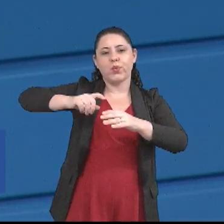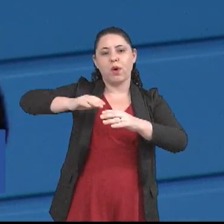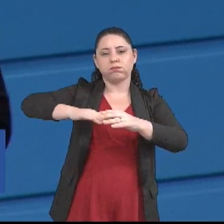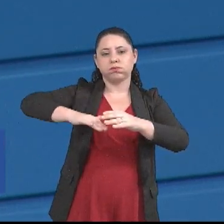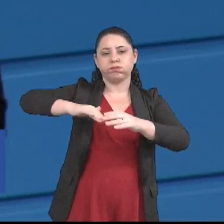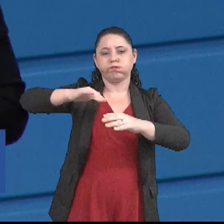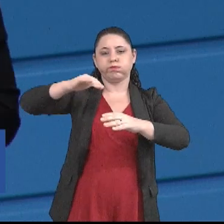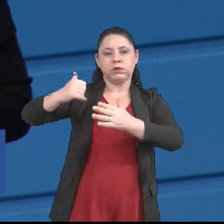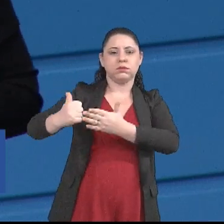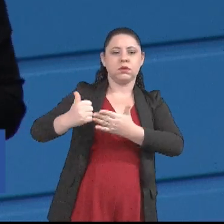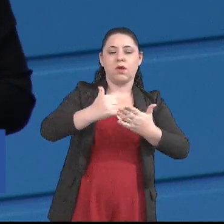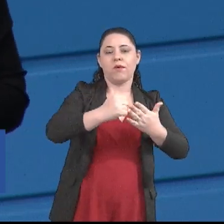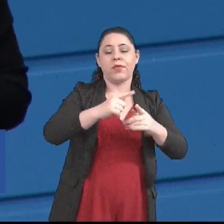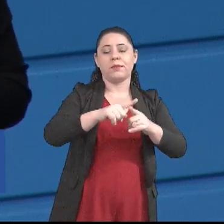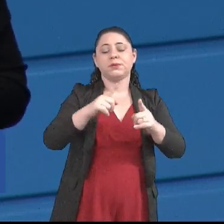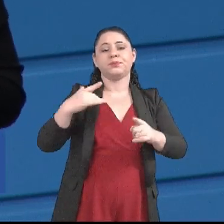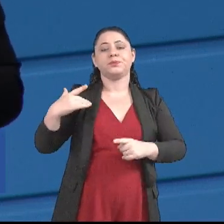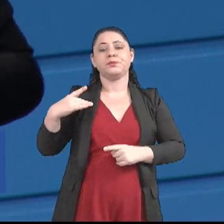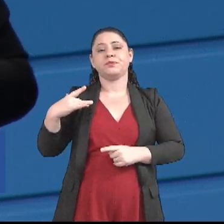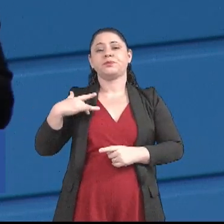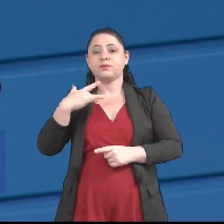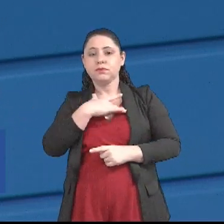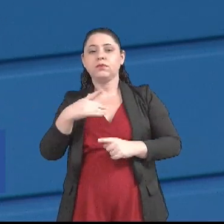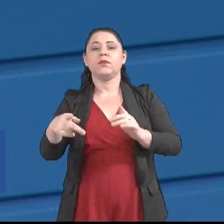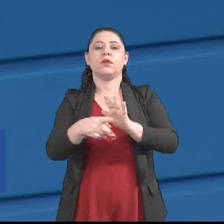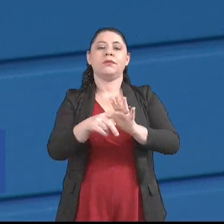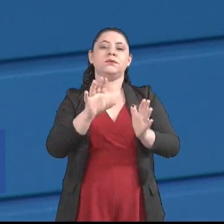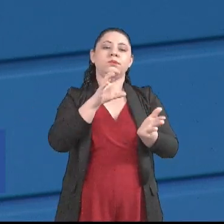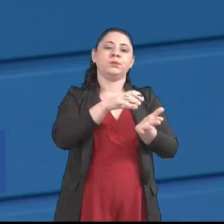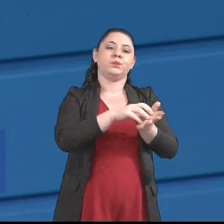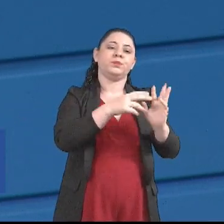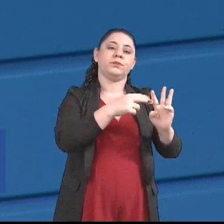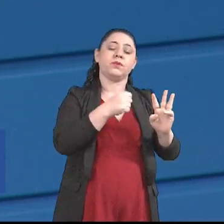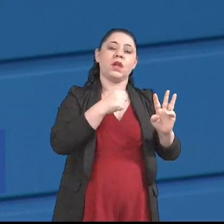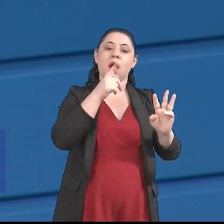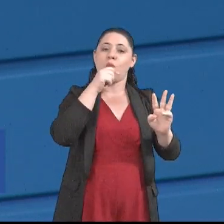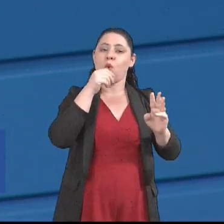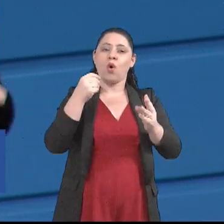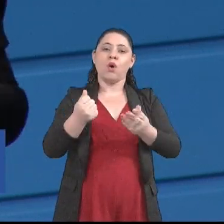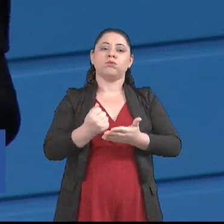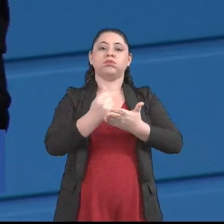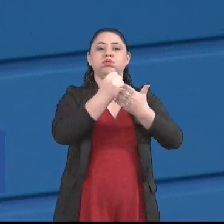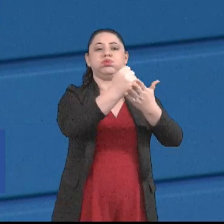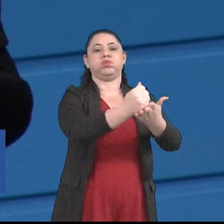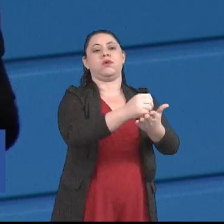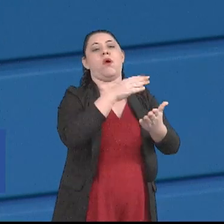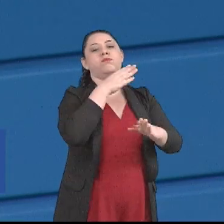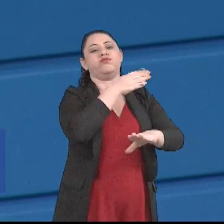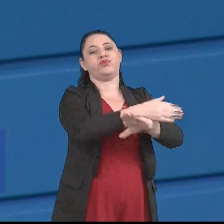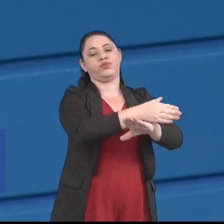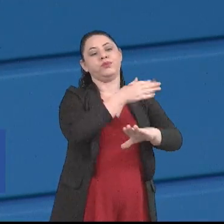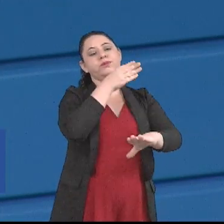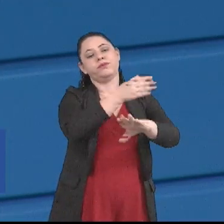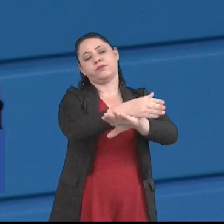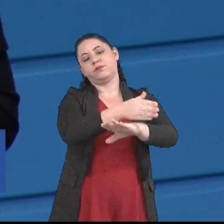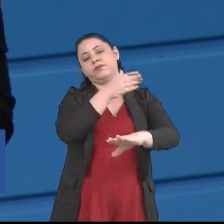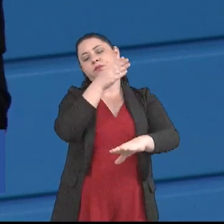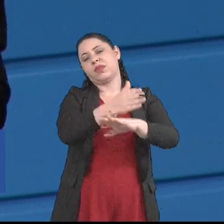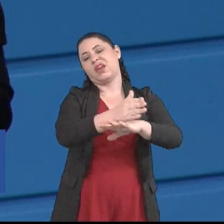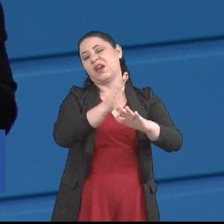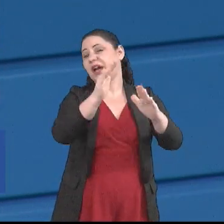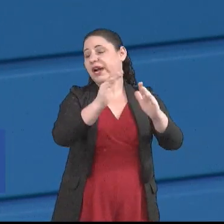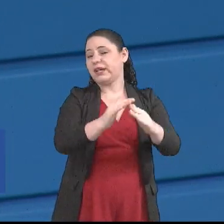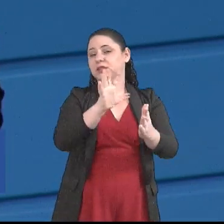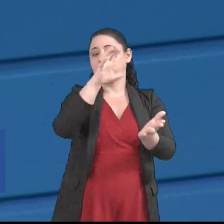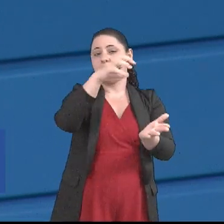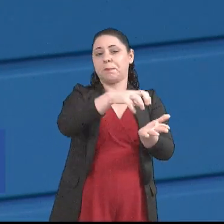da Secretaria de Saúde Indígena, SESAI, para que essa água pudesse chegar até várias localidades. São casas lá